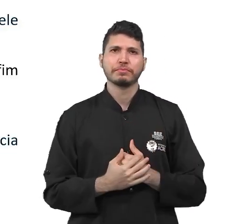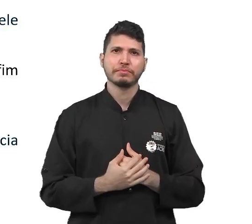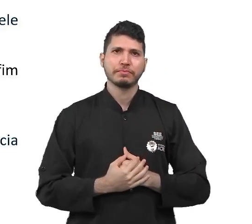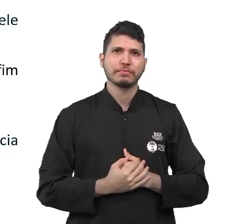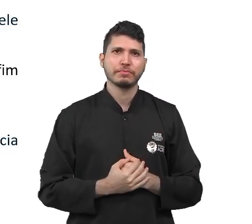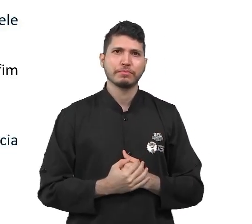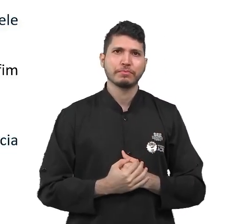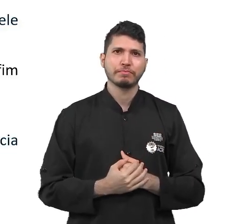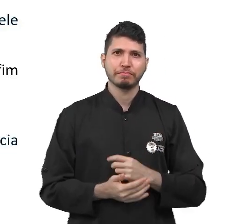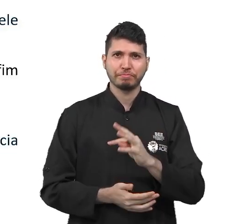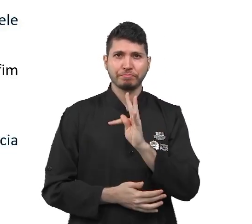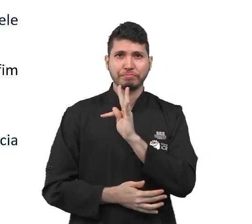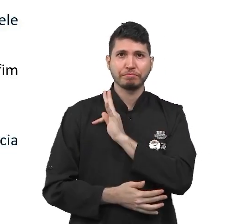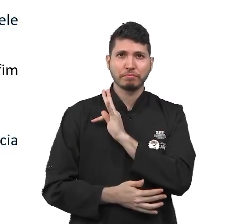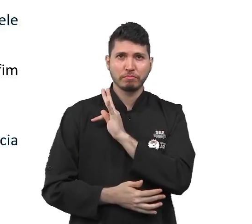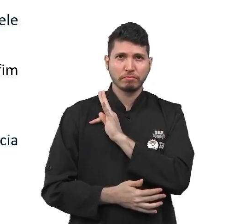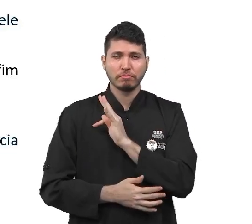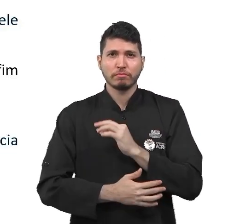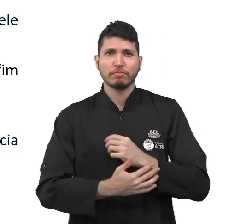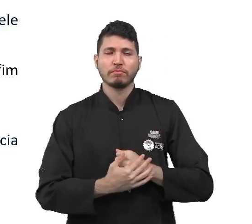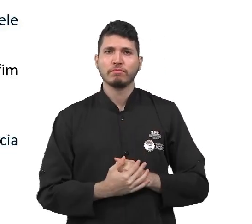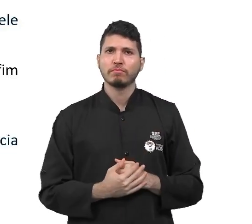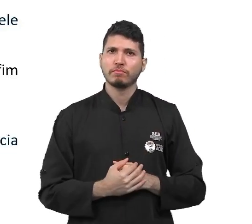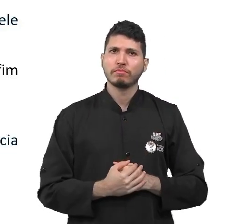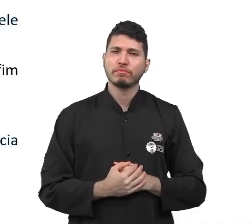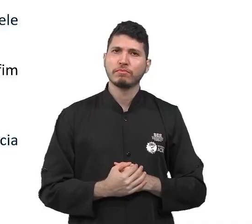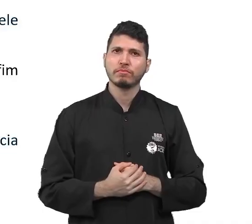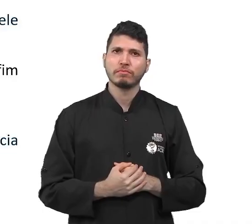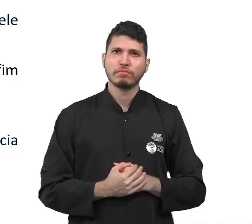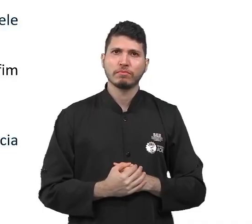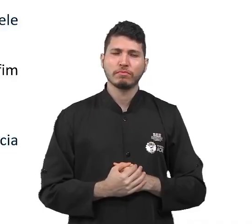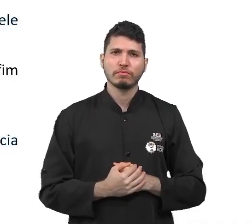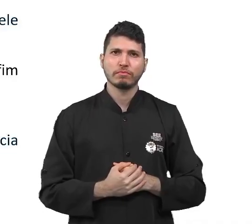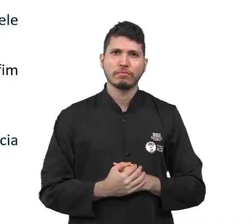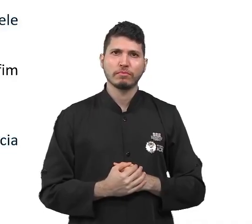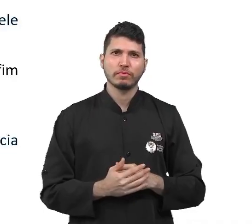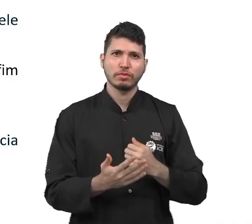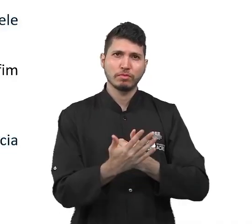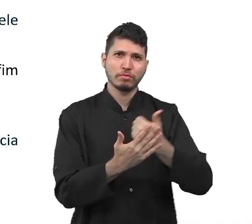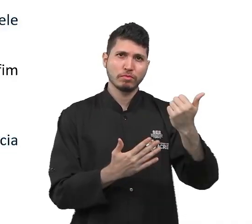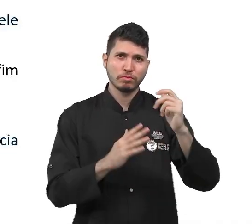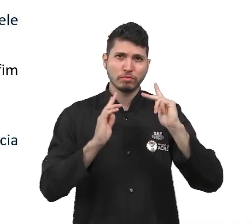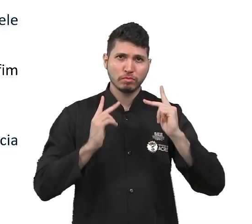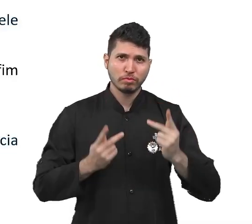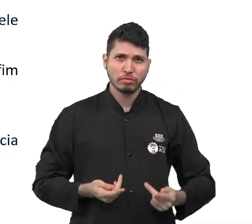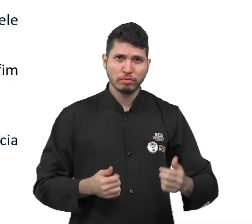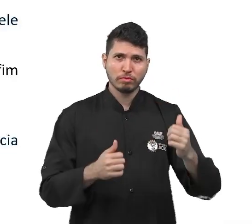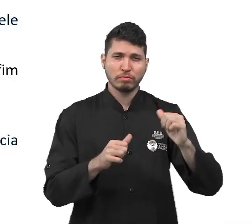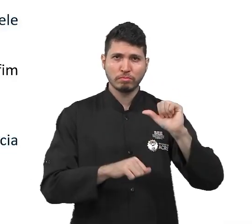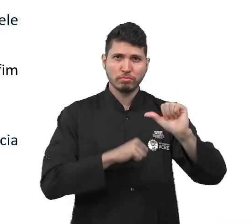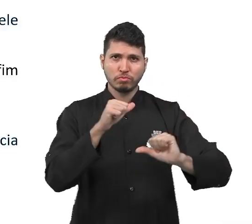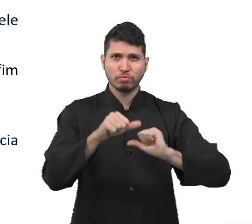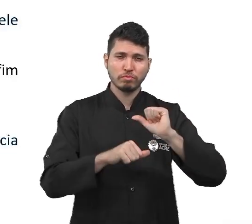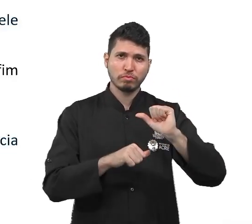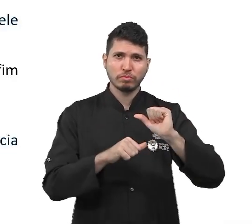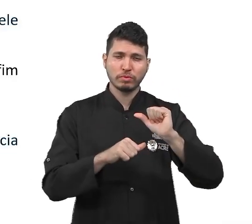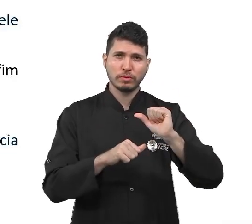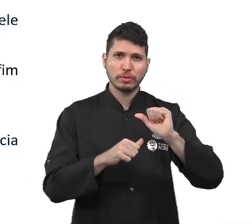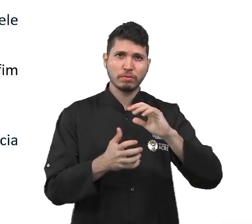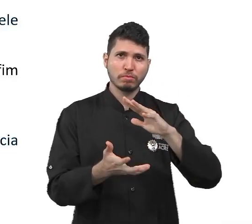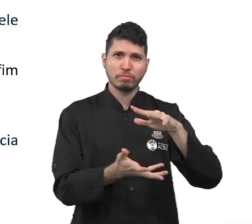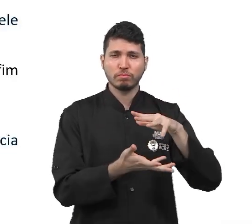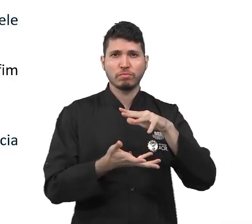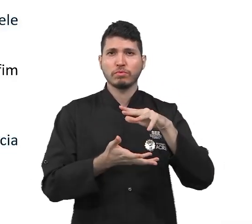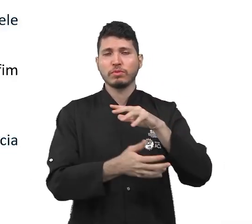A técnica é o conjunto de atos humanos para modificar o mundo, a